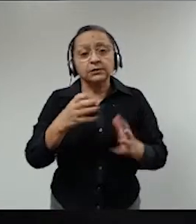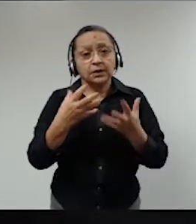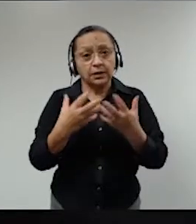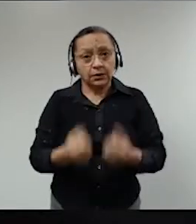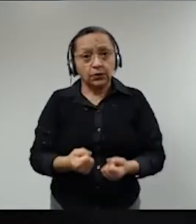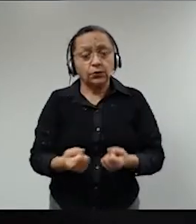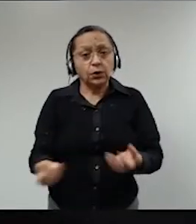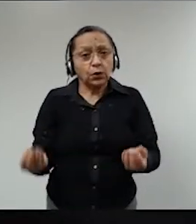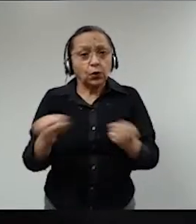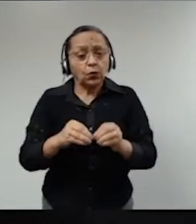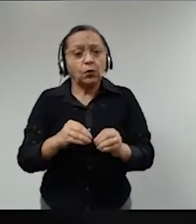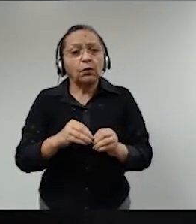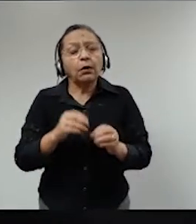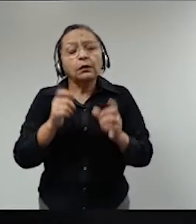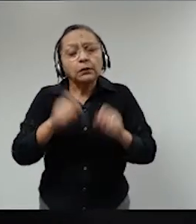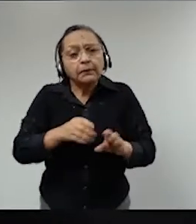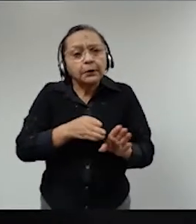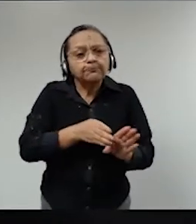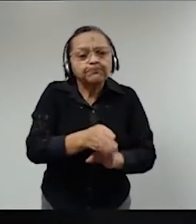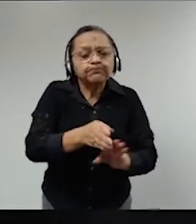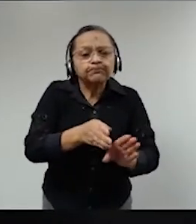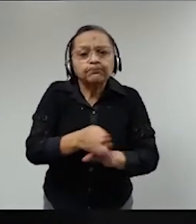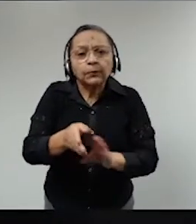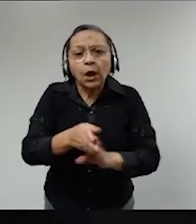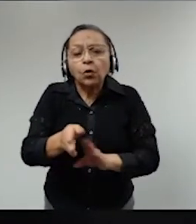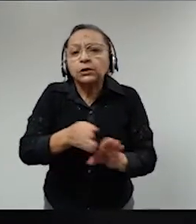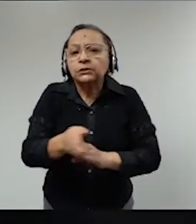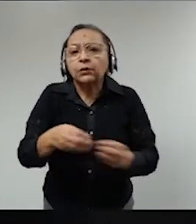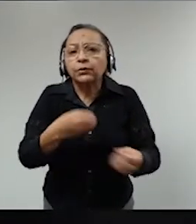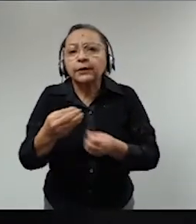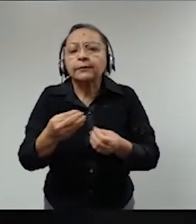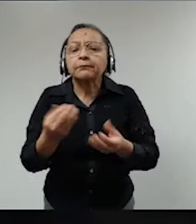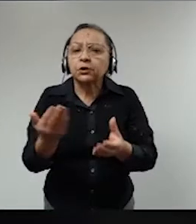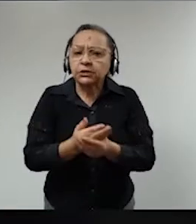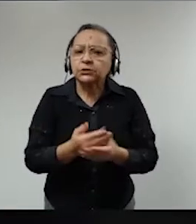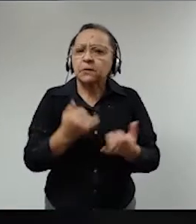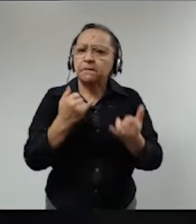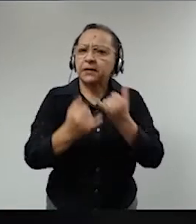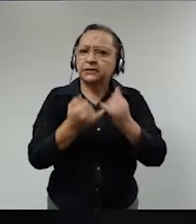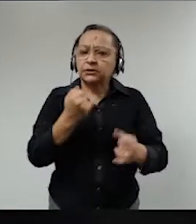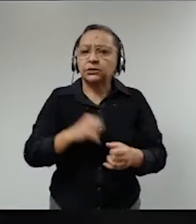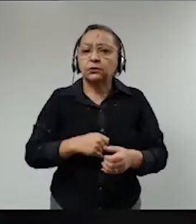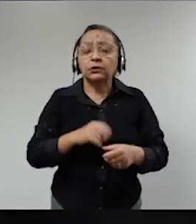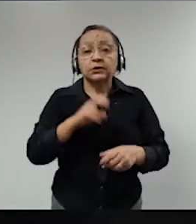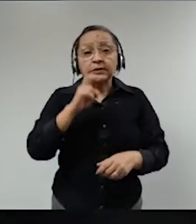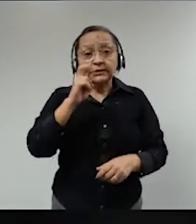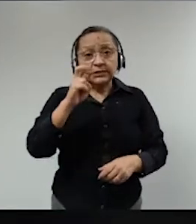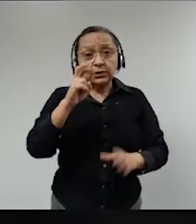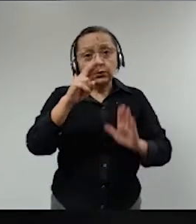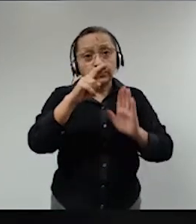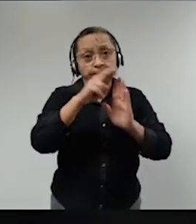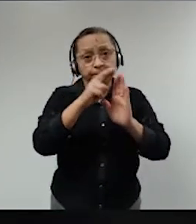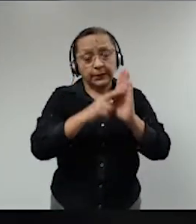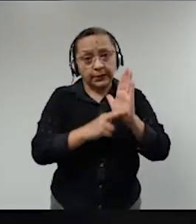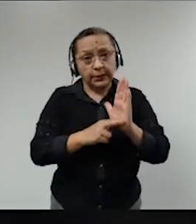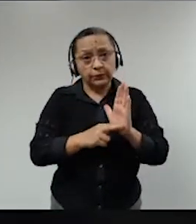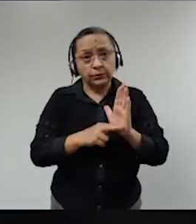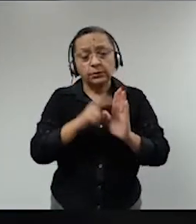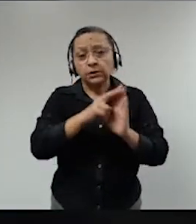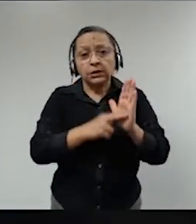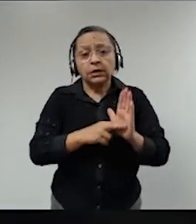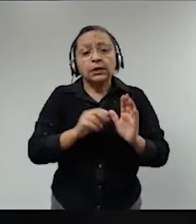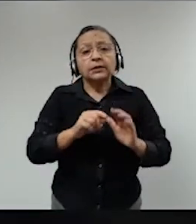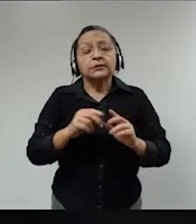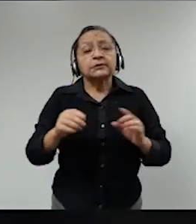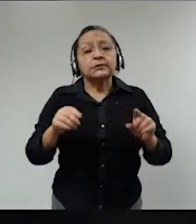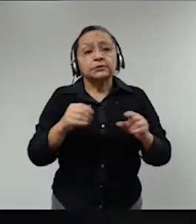irão nortear a análise em casos similares. Foram 5 critérios. Os critérios foram a excepcionalidade da situação